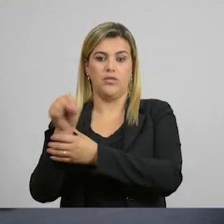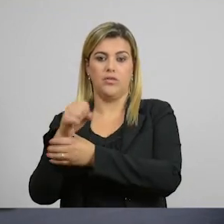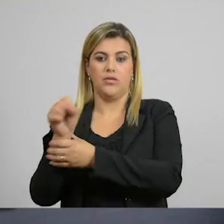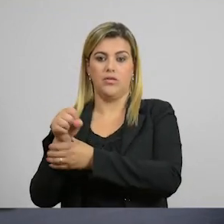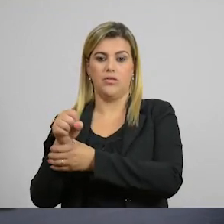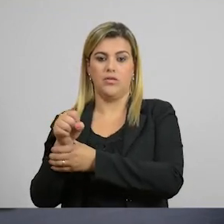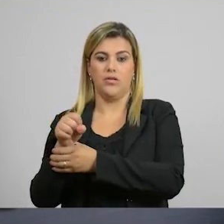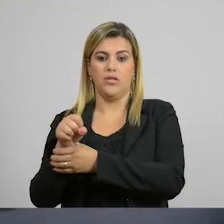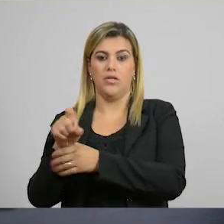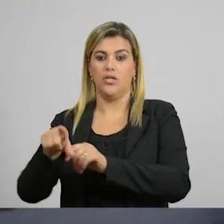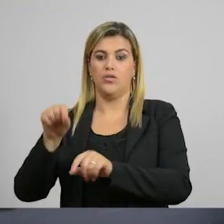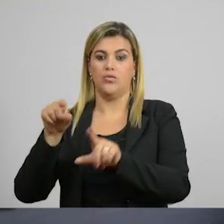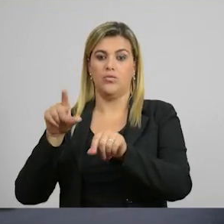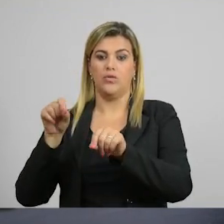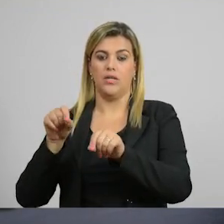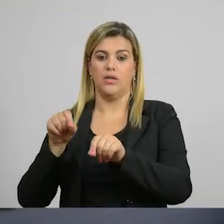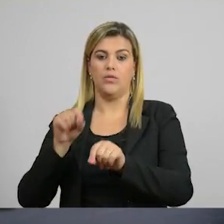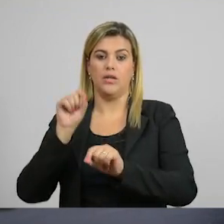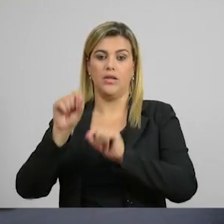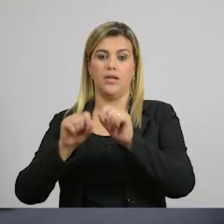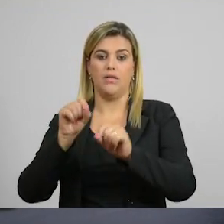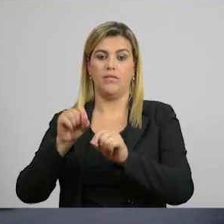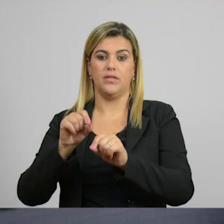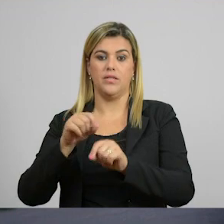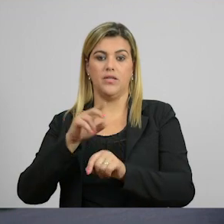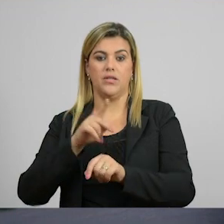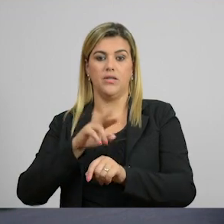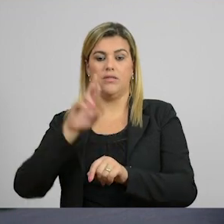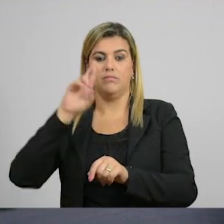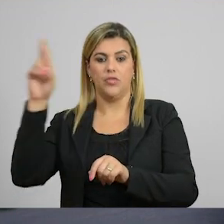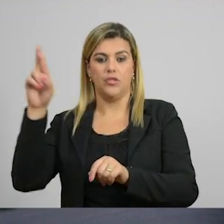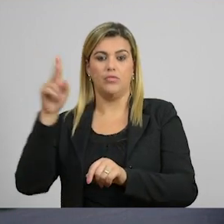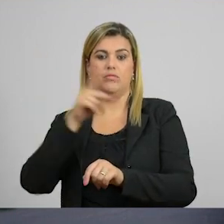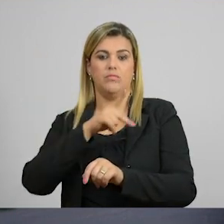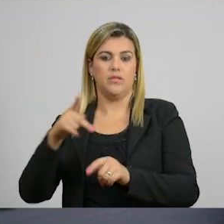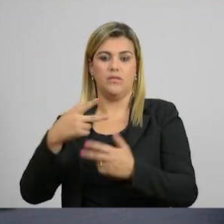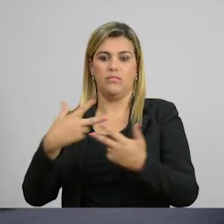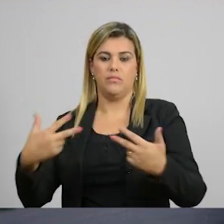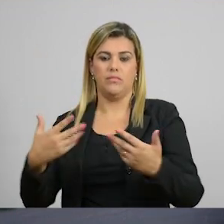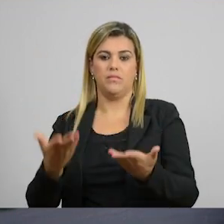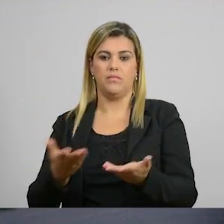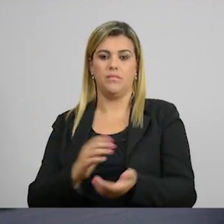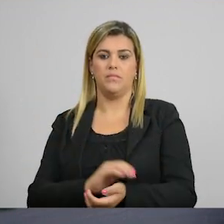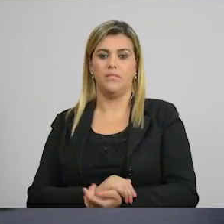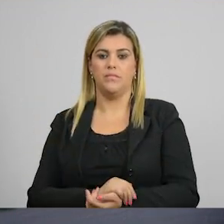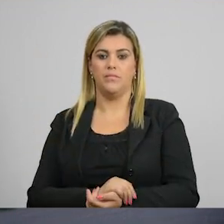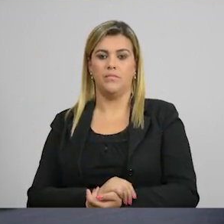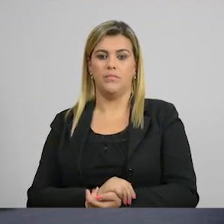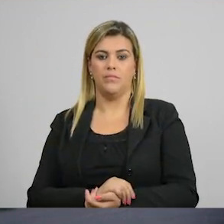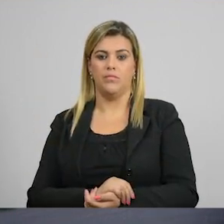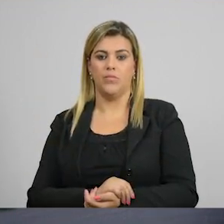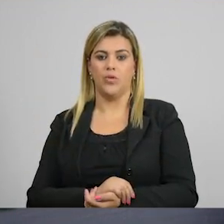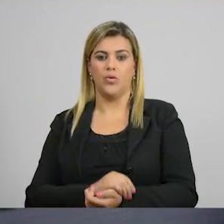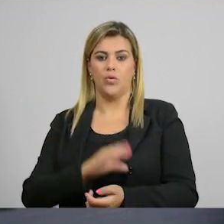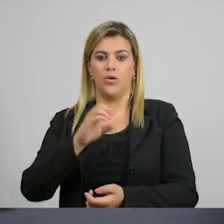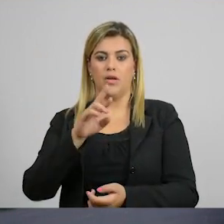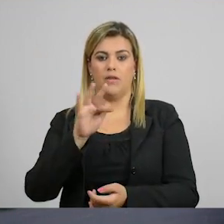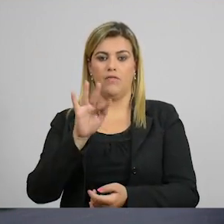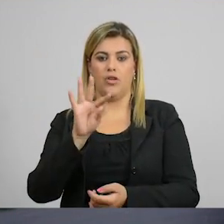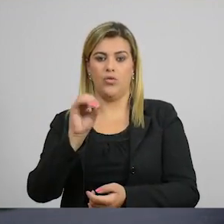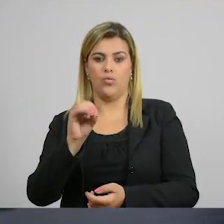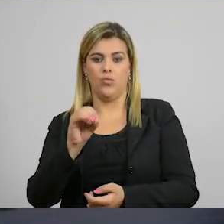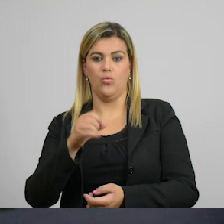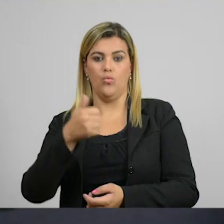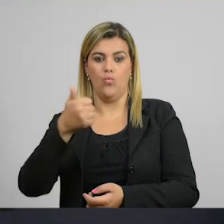Fisioterapia e Terapia Ocupacional nomeou os membros dos conselhos regionais de Fisioterapia e Terapia Ocupacional, o